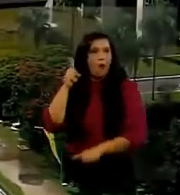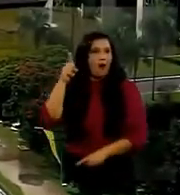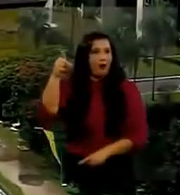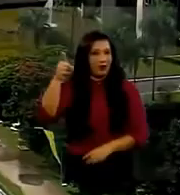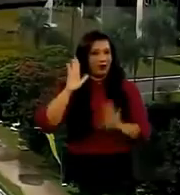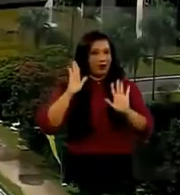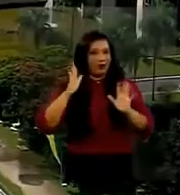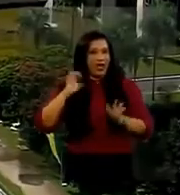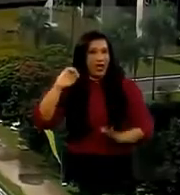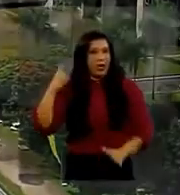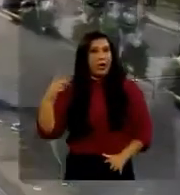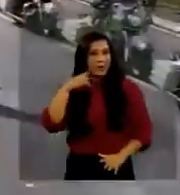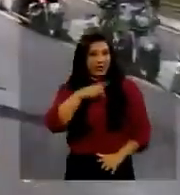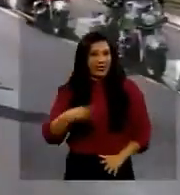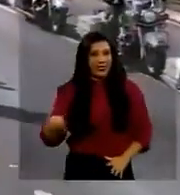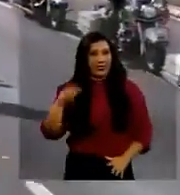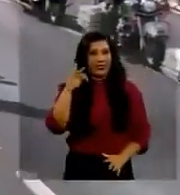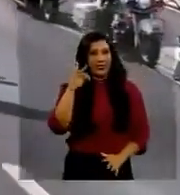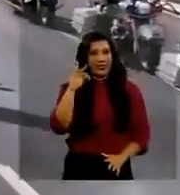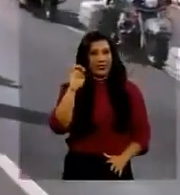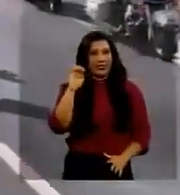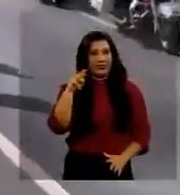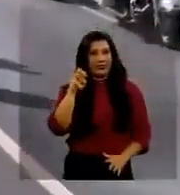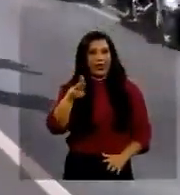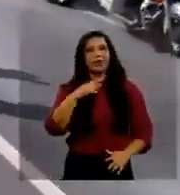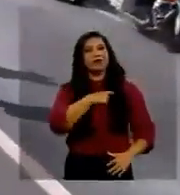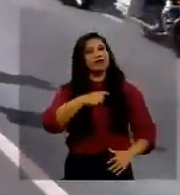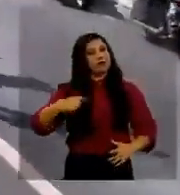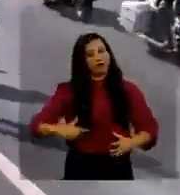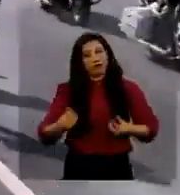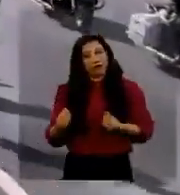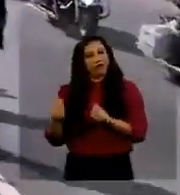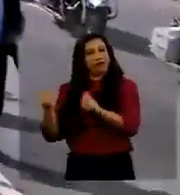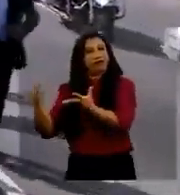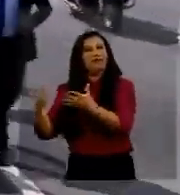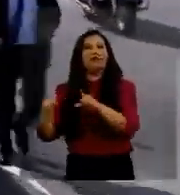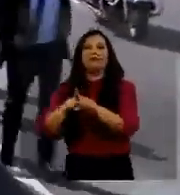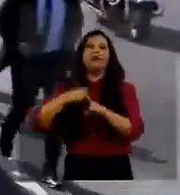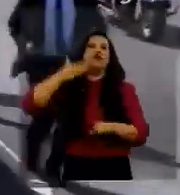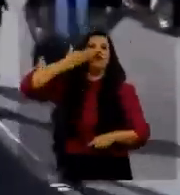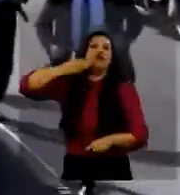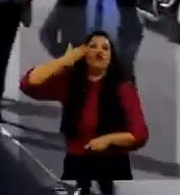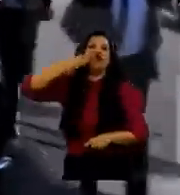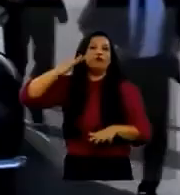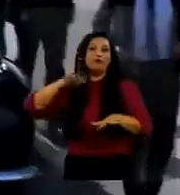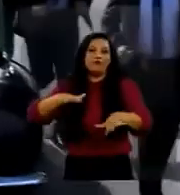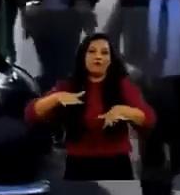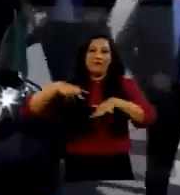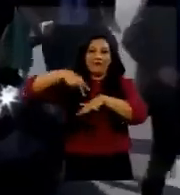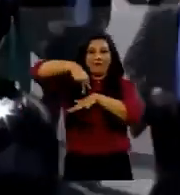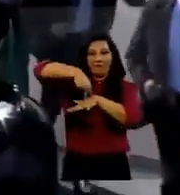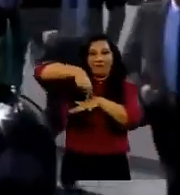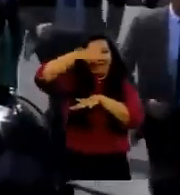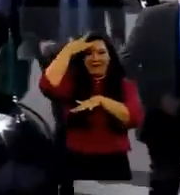o ex-presidente Michel Temer, recebe a faixa presidencial e discursa no parlatório para a